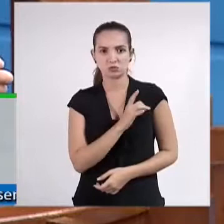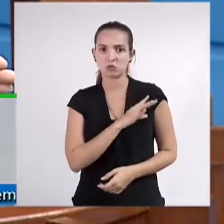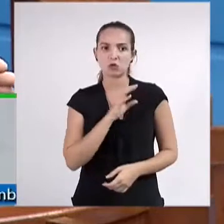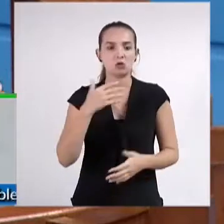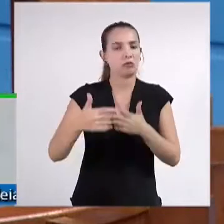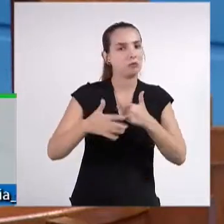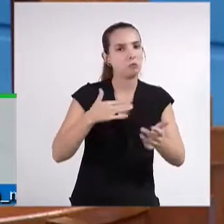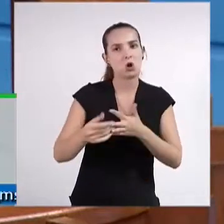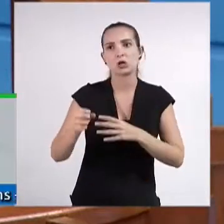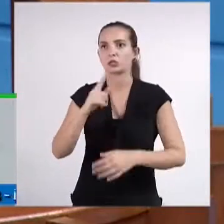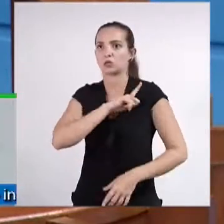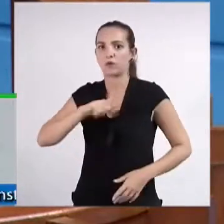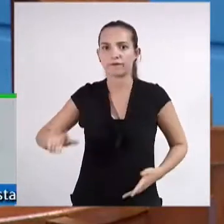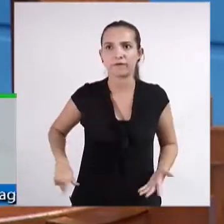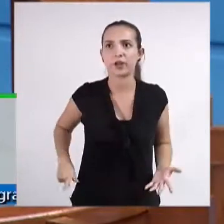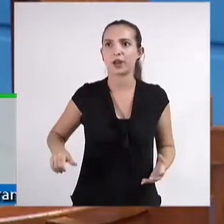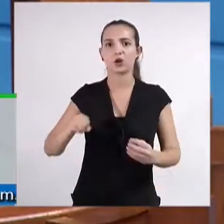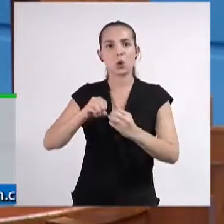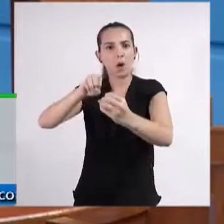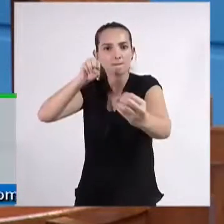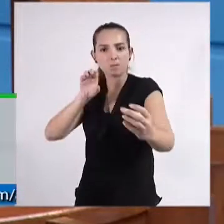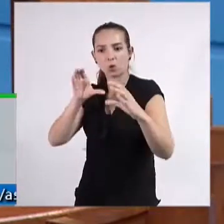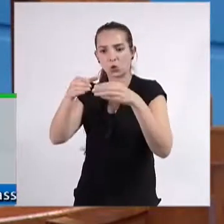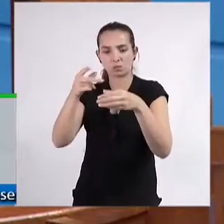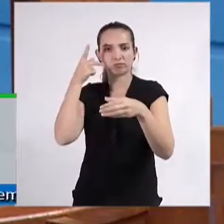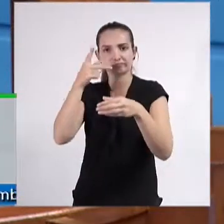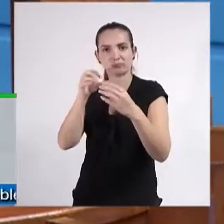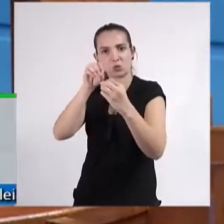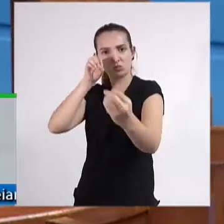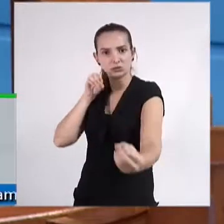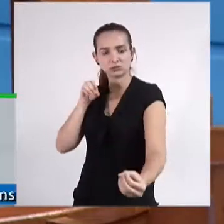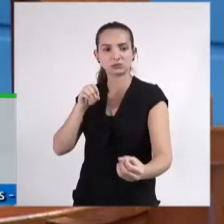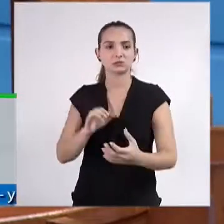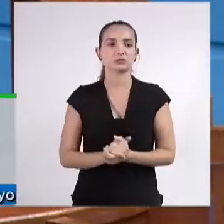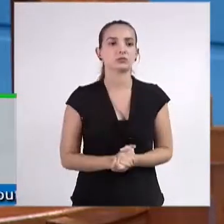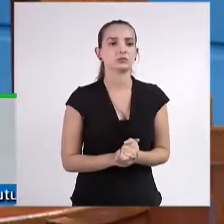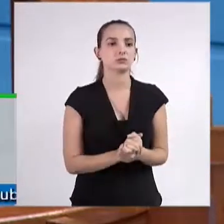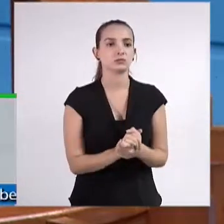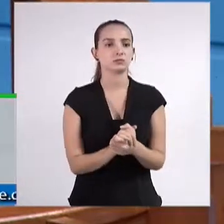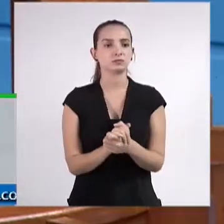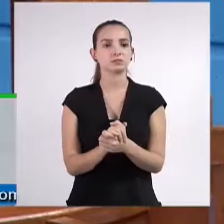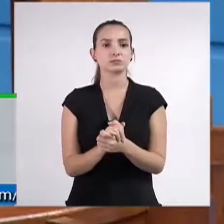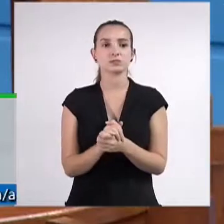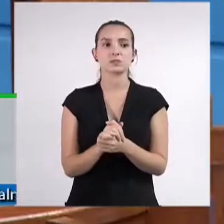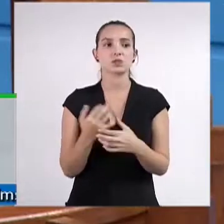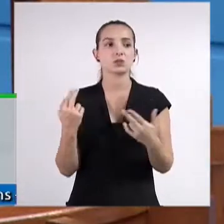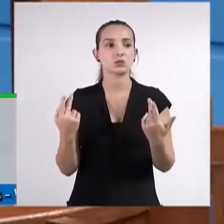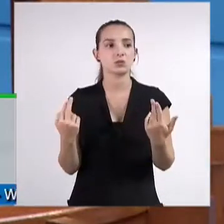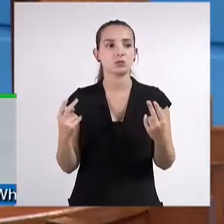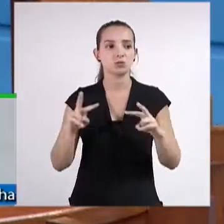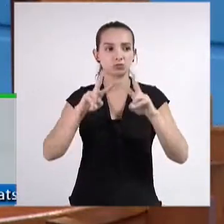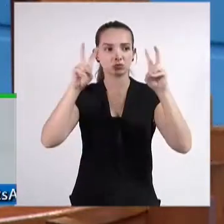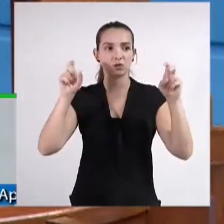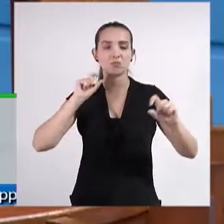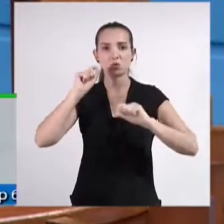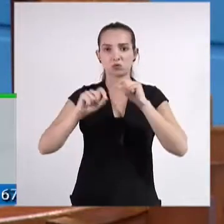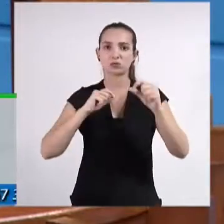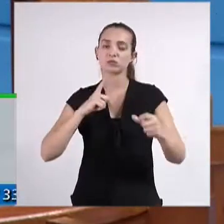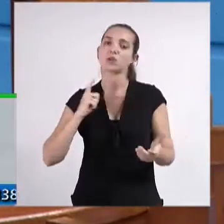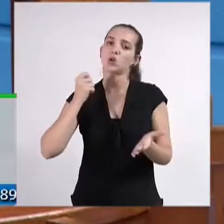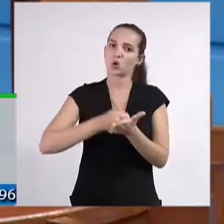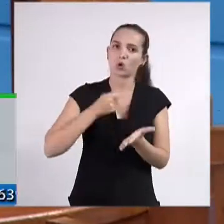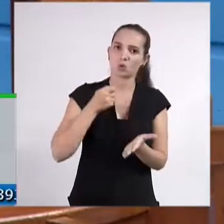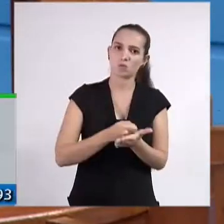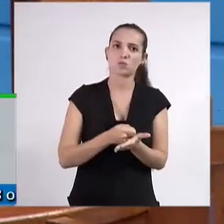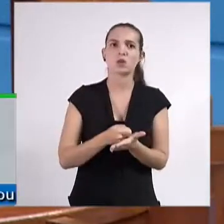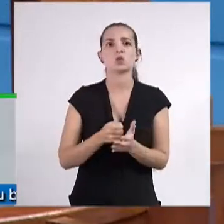se oposição, como foi colocado aqui, a questão do que é cobrado por